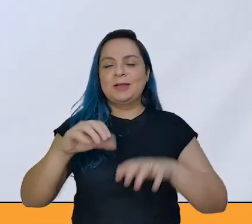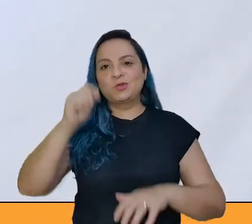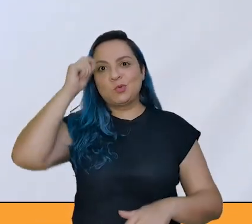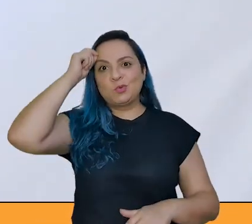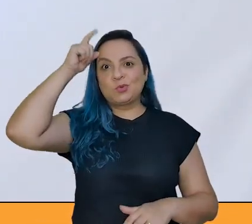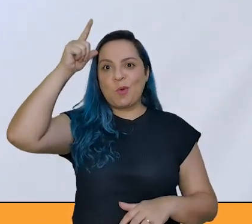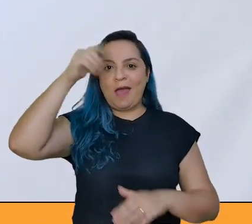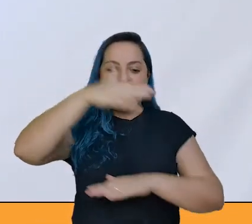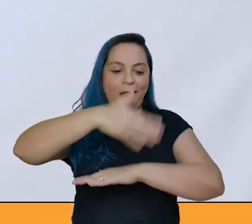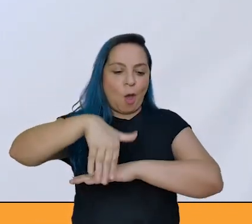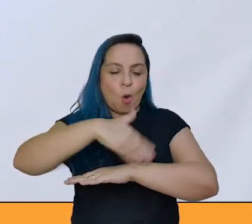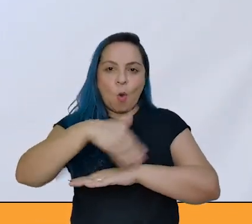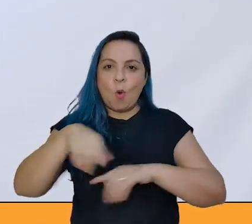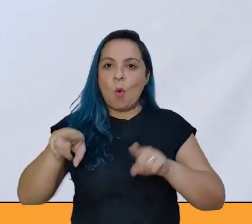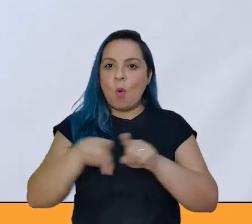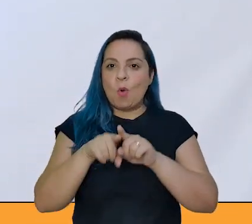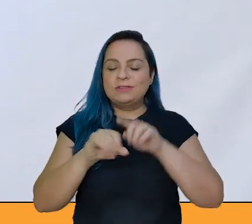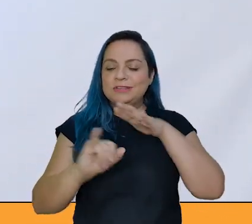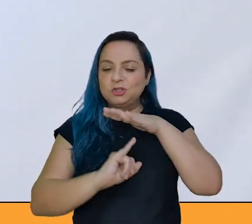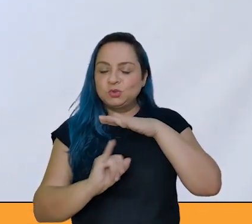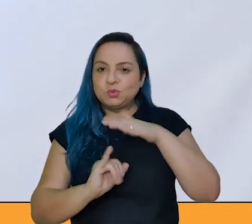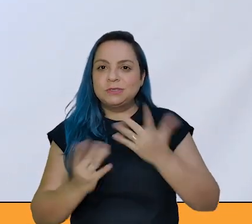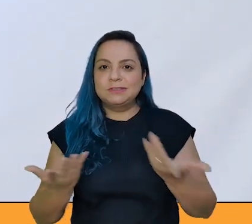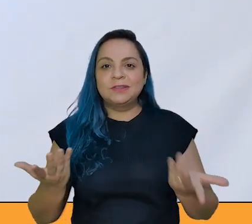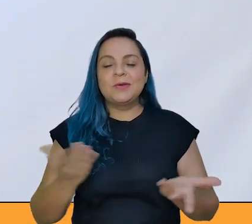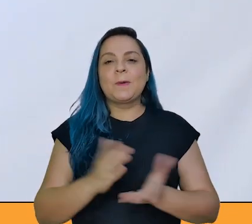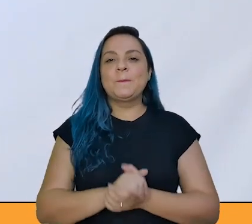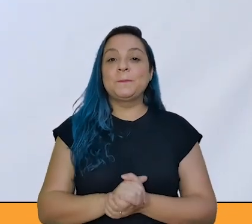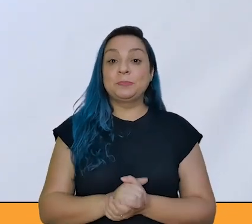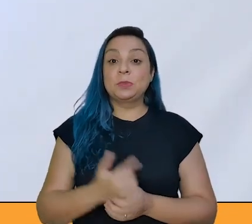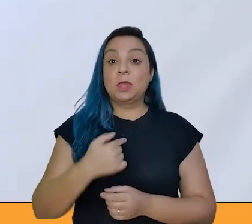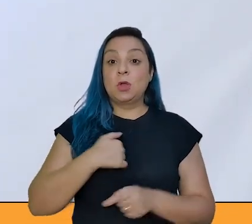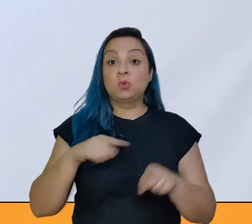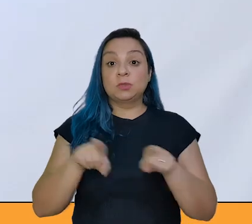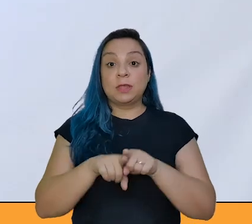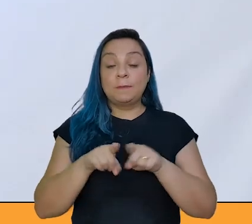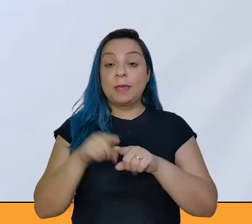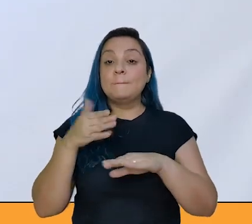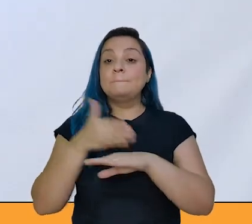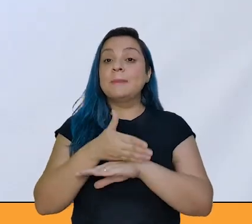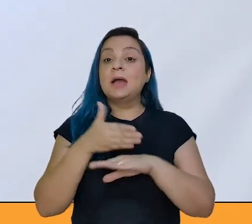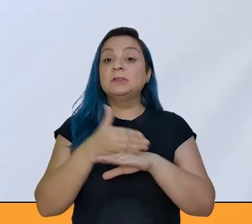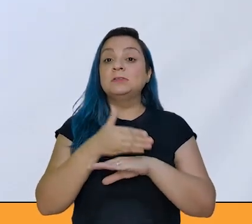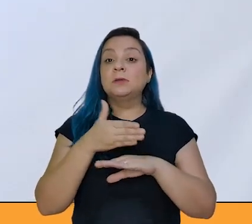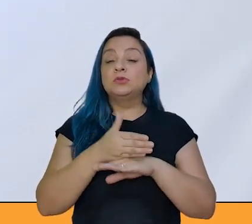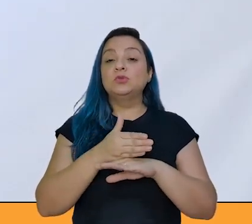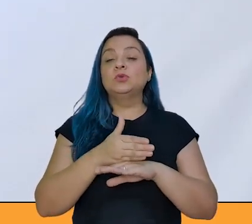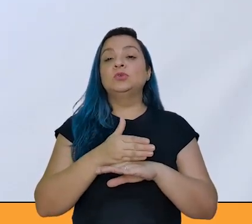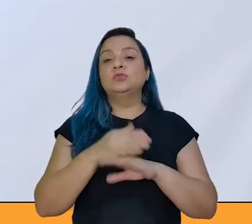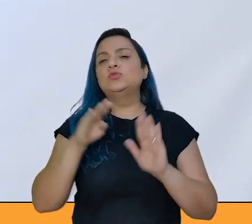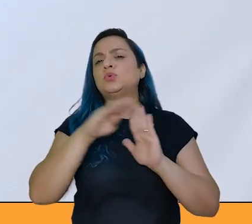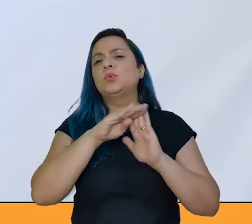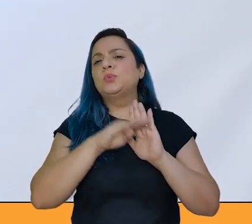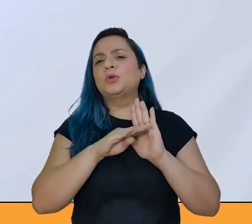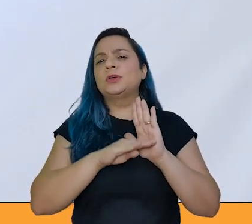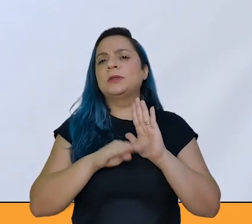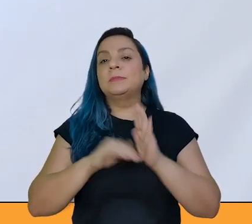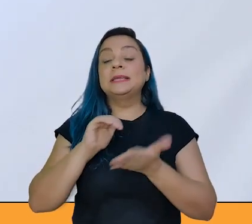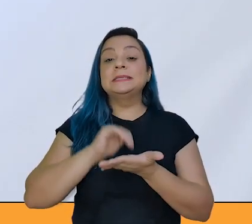culturais, pelas ruas, nas instituições. Eu também faço parte de um programa